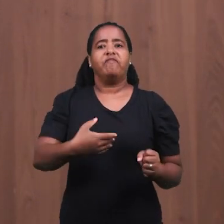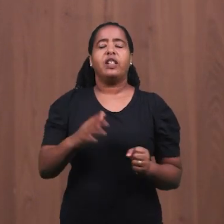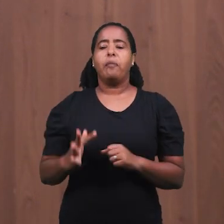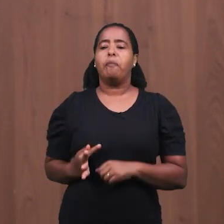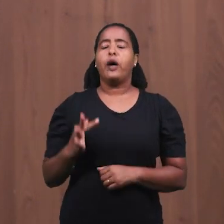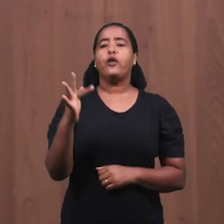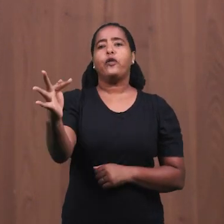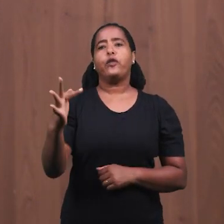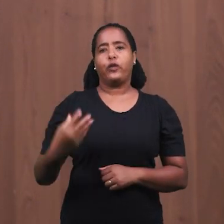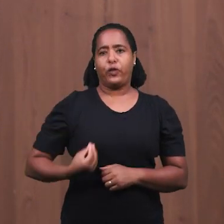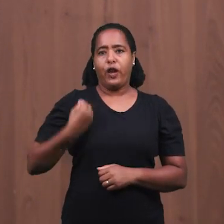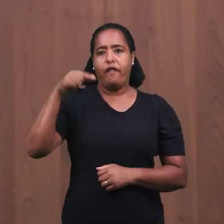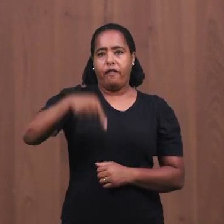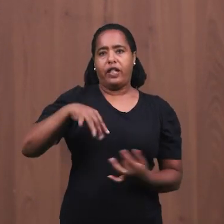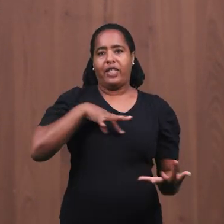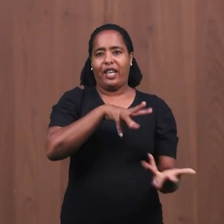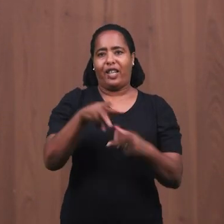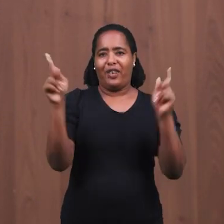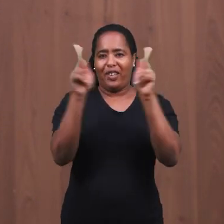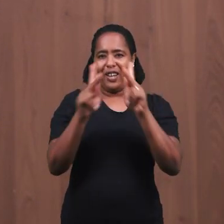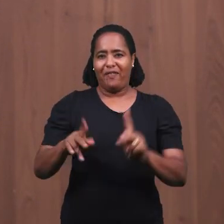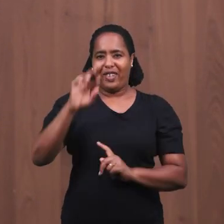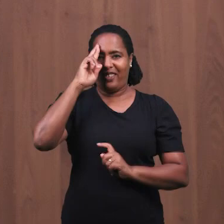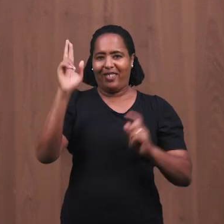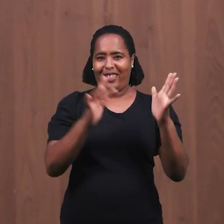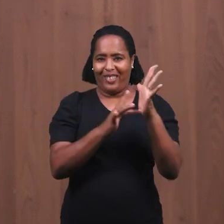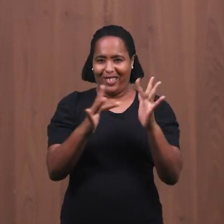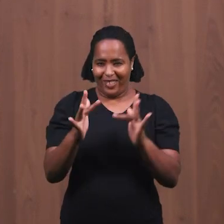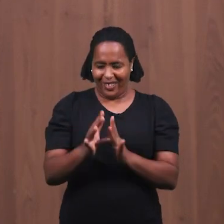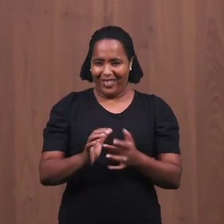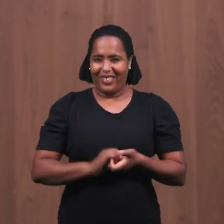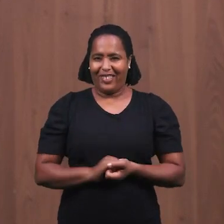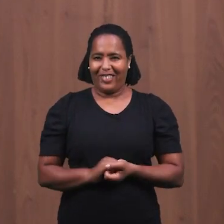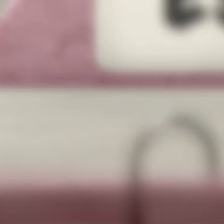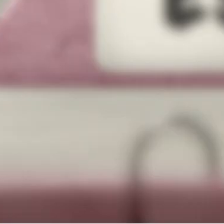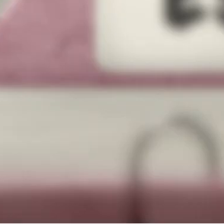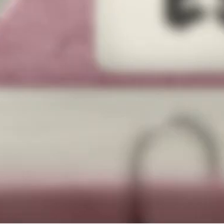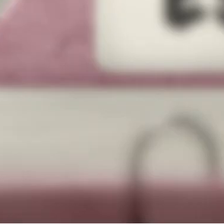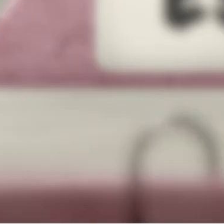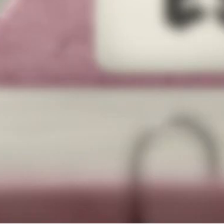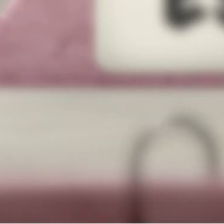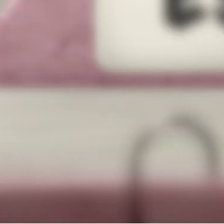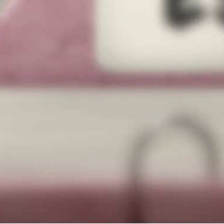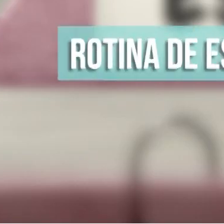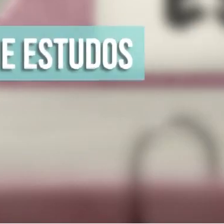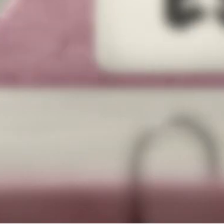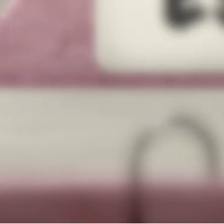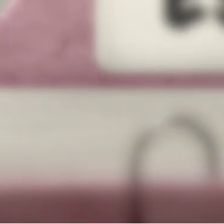o futuro nesta vida terrena. A paz do Senhor Jesus.